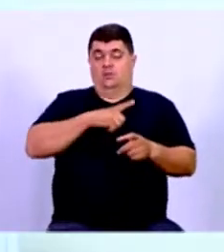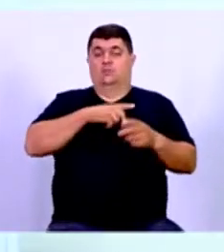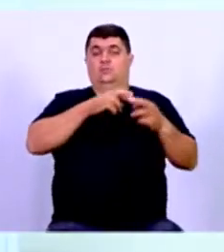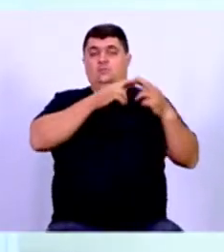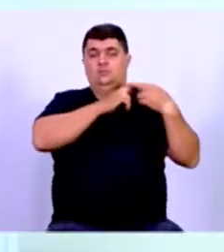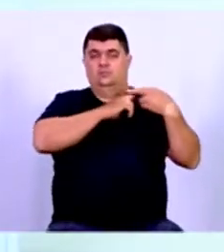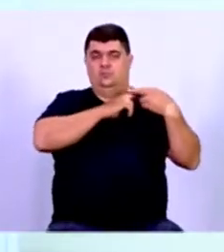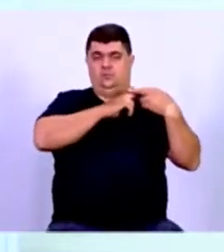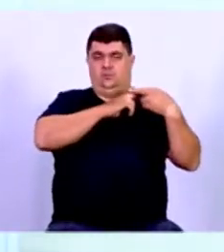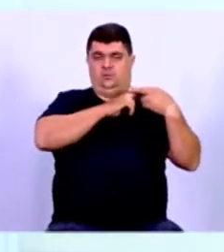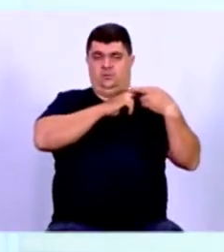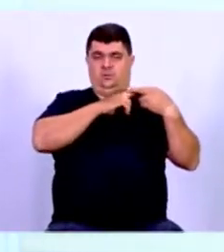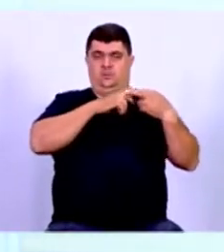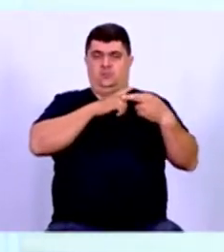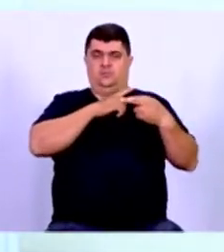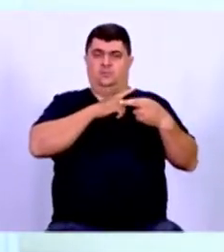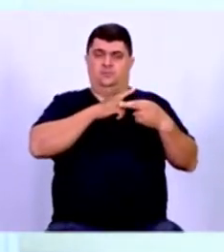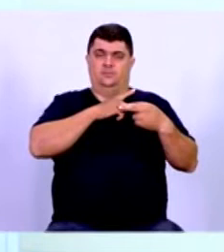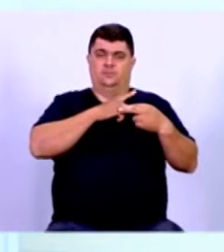responsabilidade